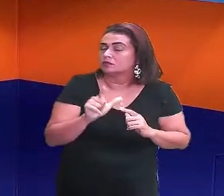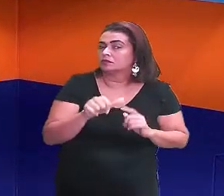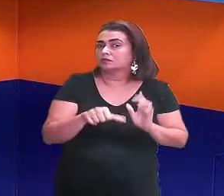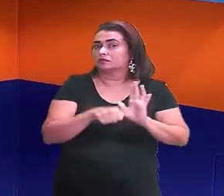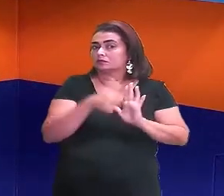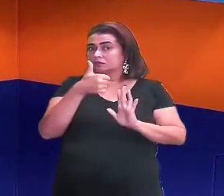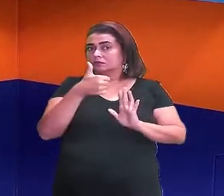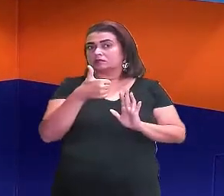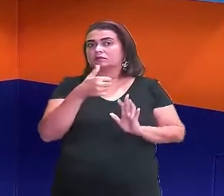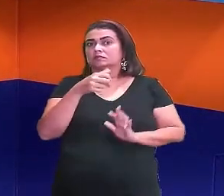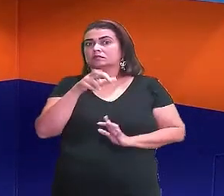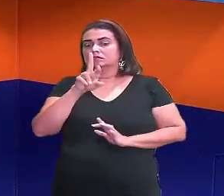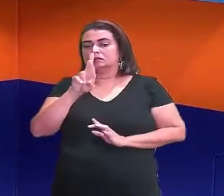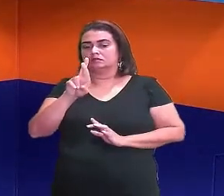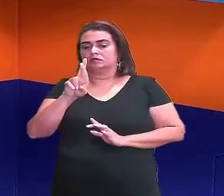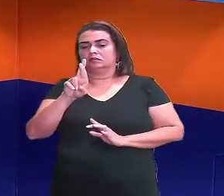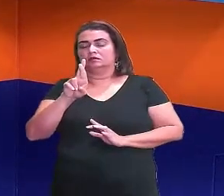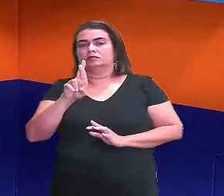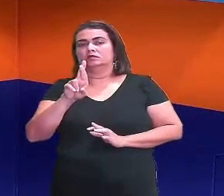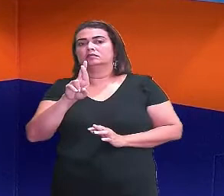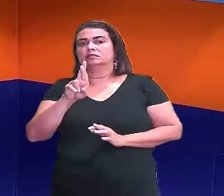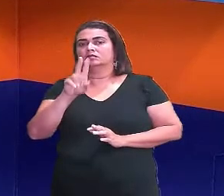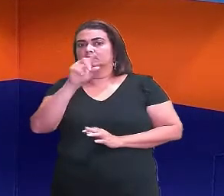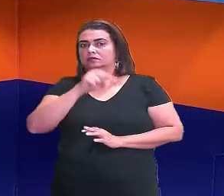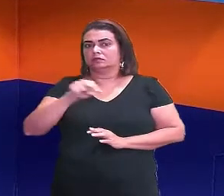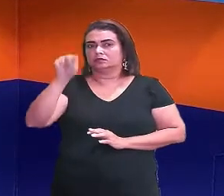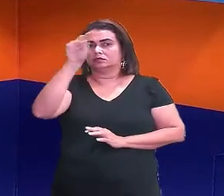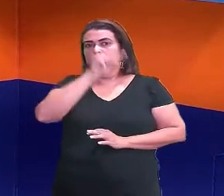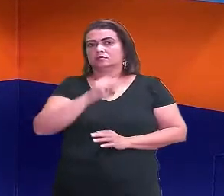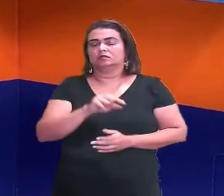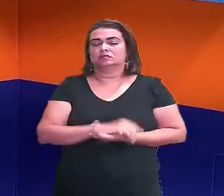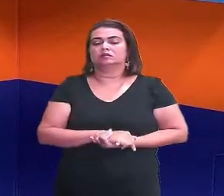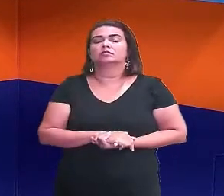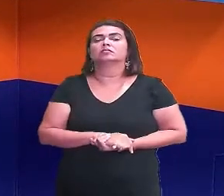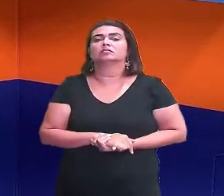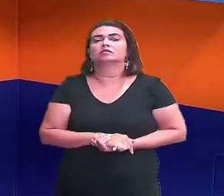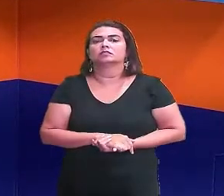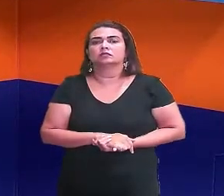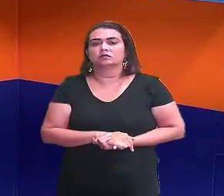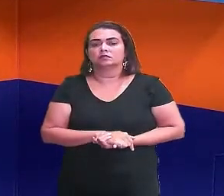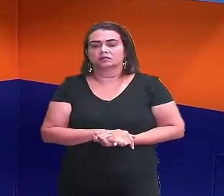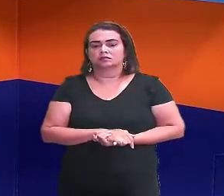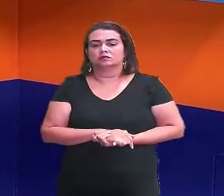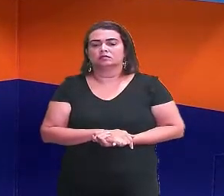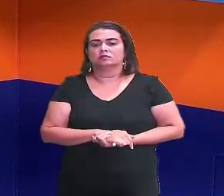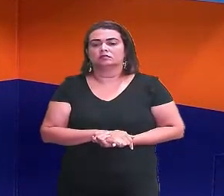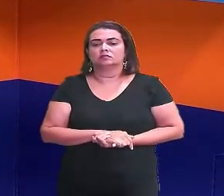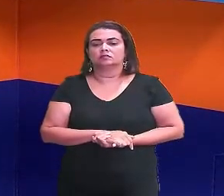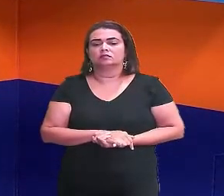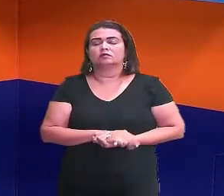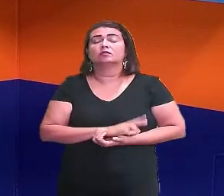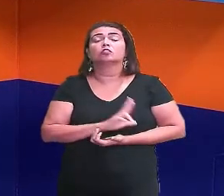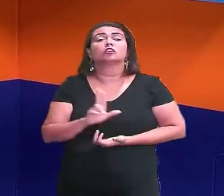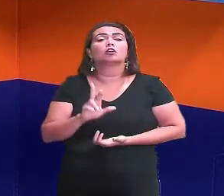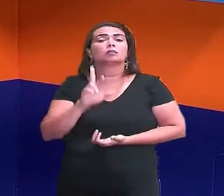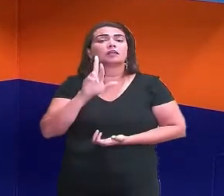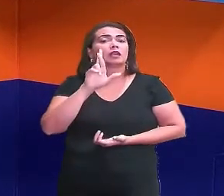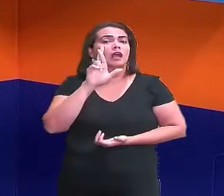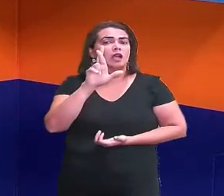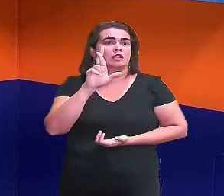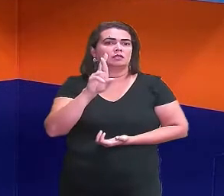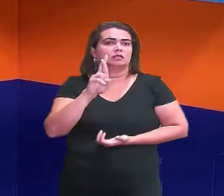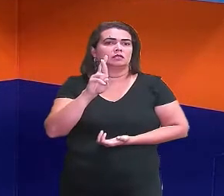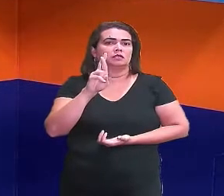da palavra rato é esta aqui que está circulada. E é a letrinha... Qual o nome dela? Qual o nome